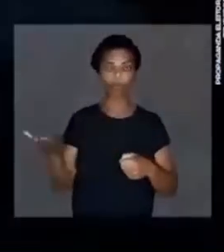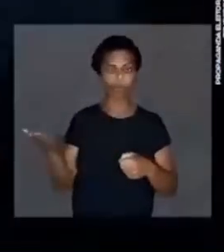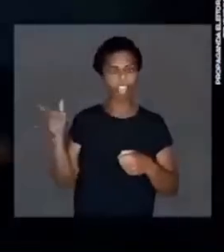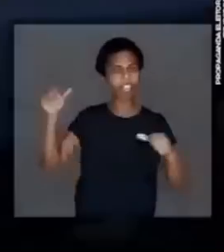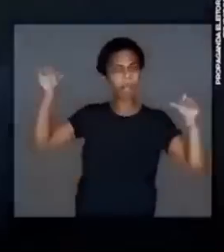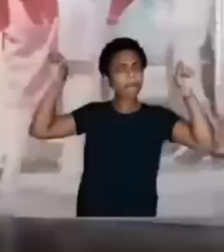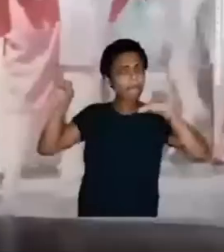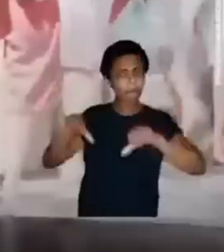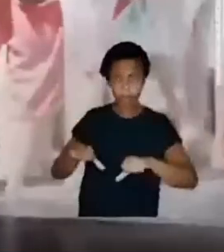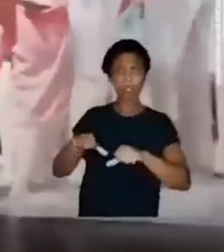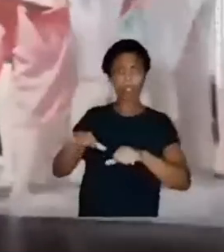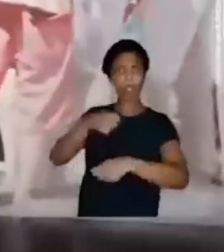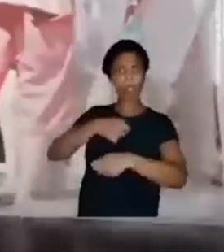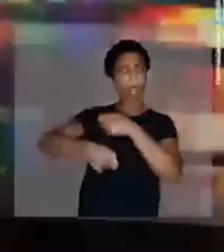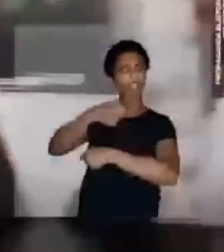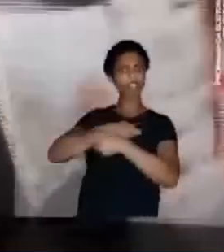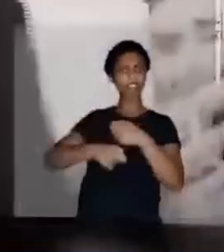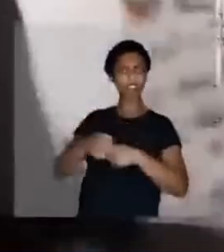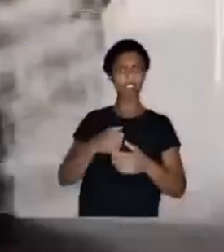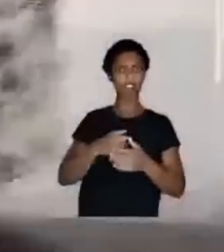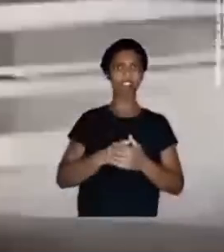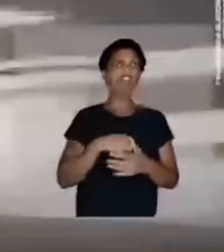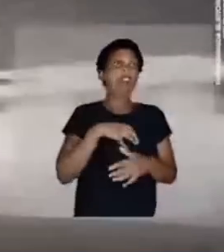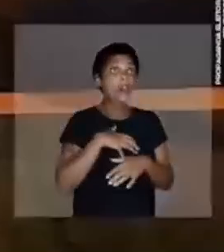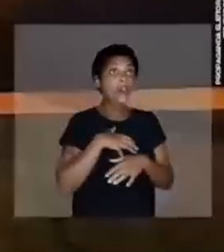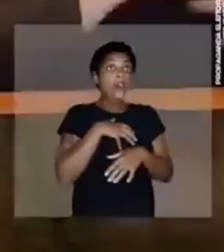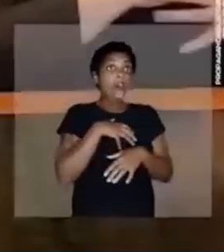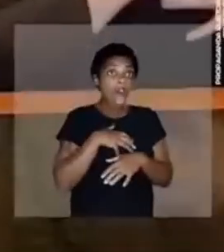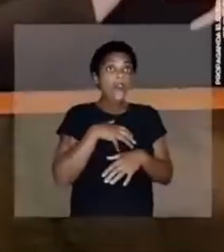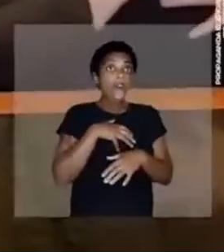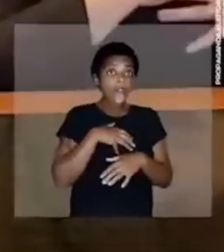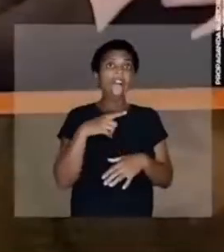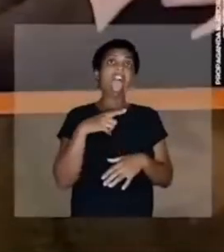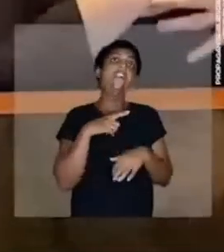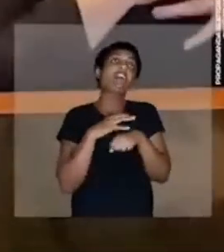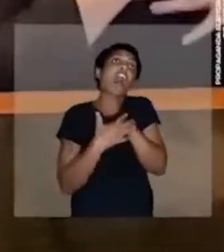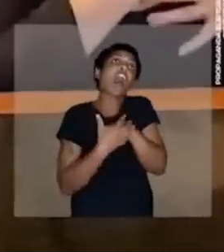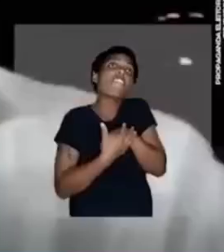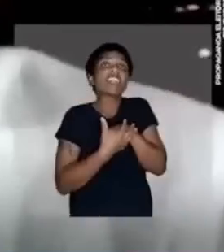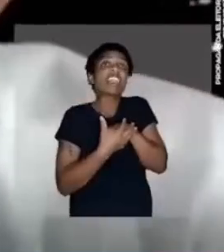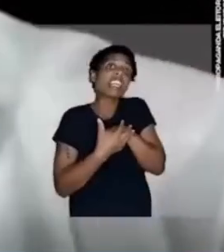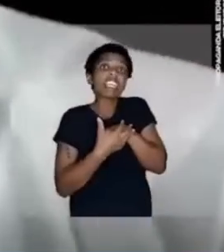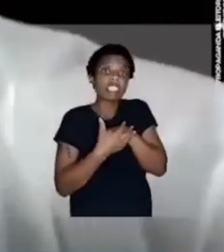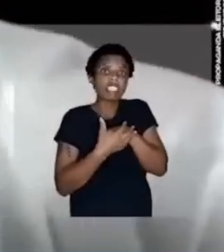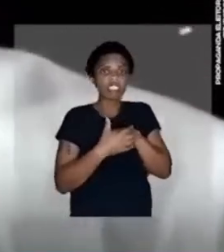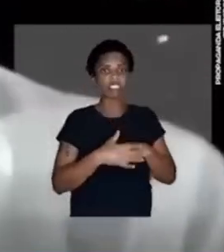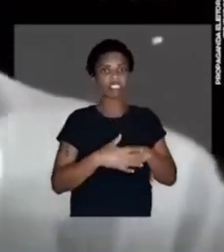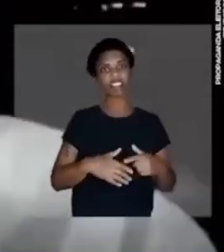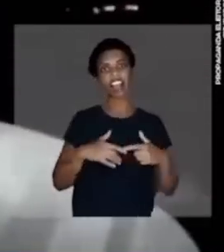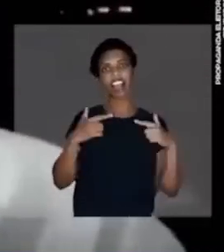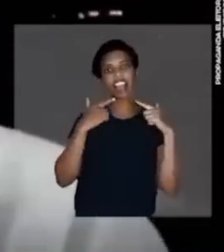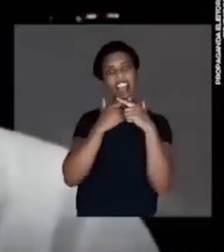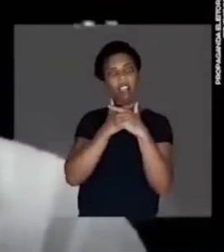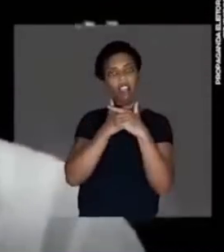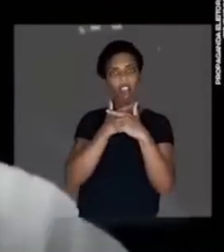voltou. Ele foi um desastre na economia. E desumano na pandemia. Estou com Covid!